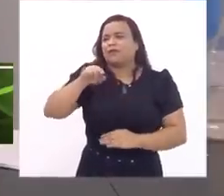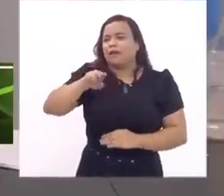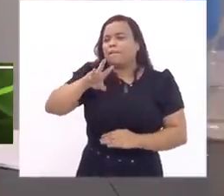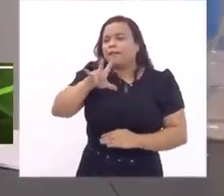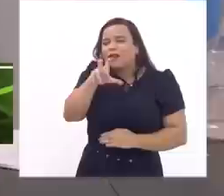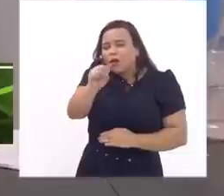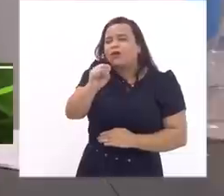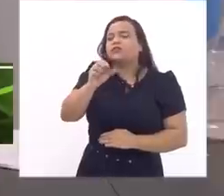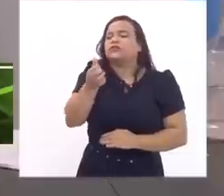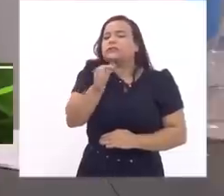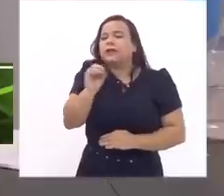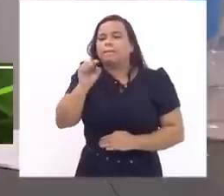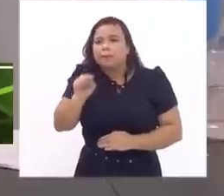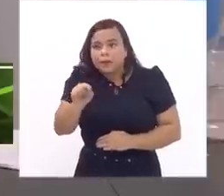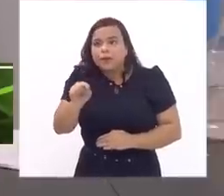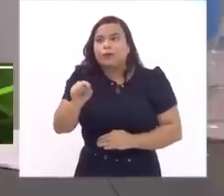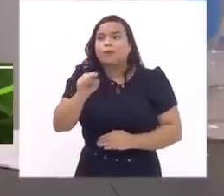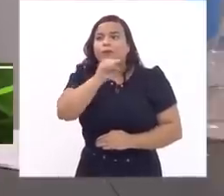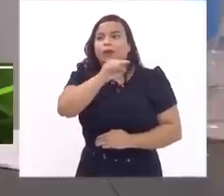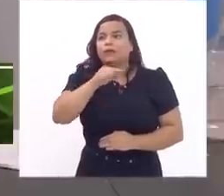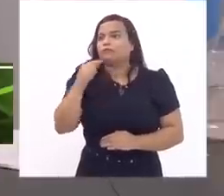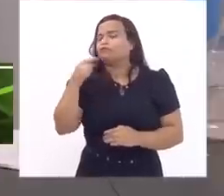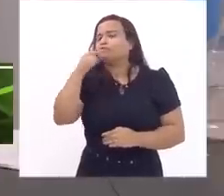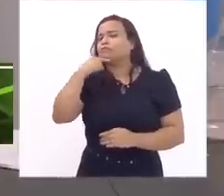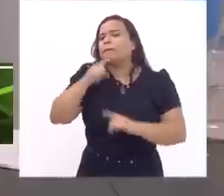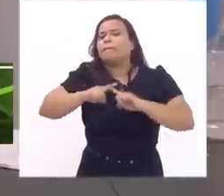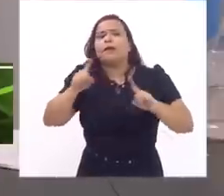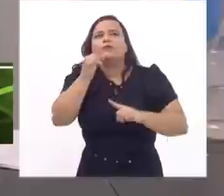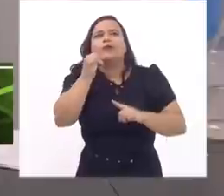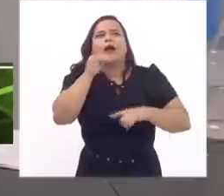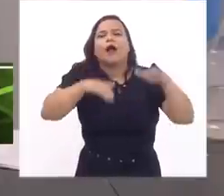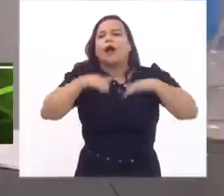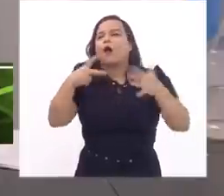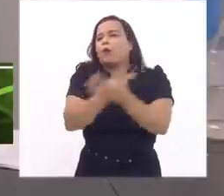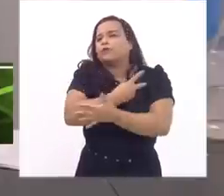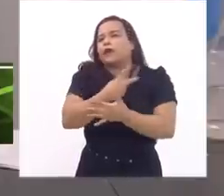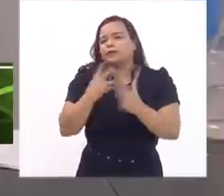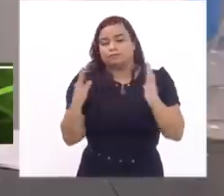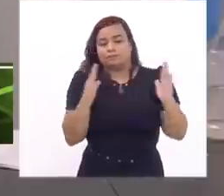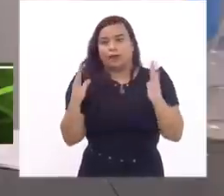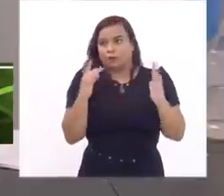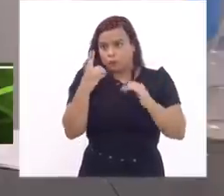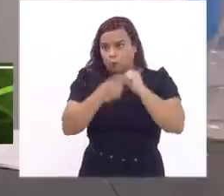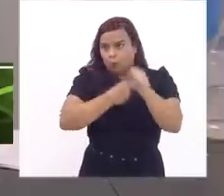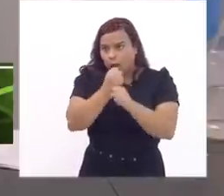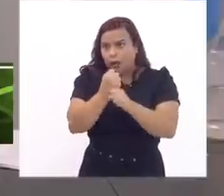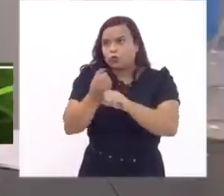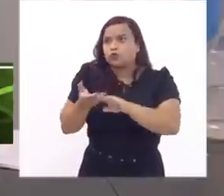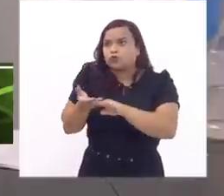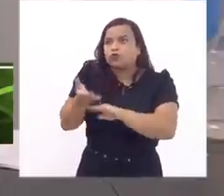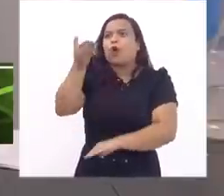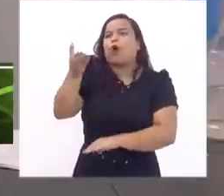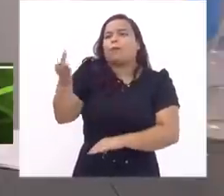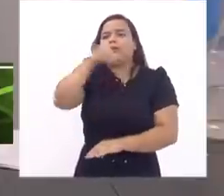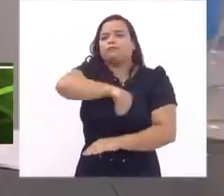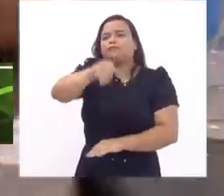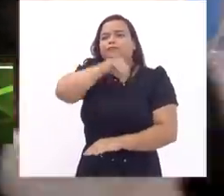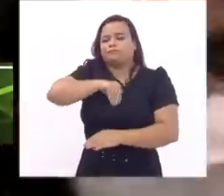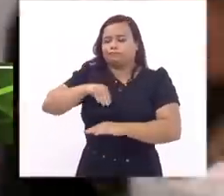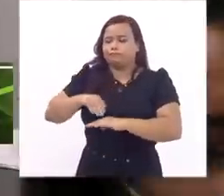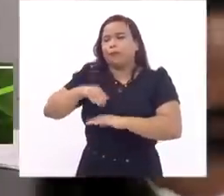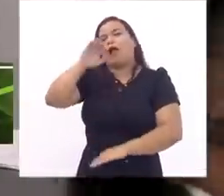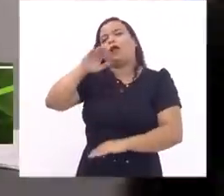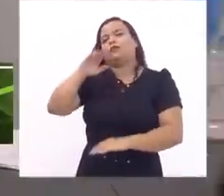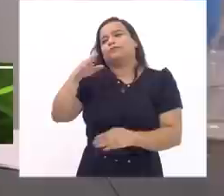faturamento médio dele dos últimos 12 meses pode subir do 3.600. Da mesma forma, ele também é retirado. Ora, se ele não pagou porque ele teve